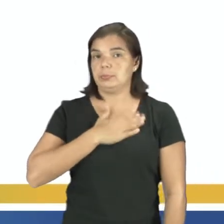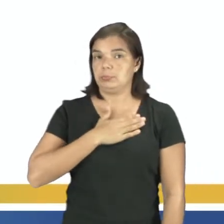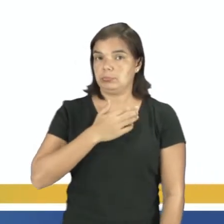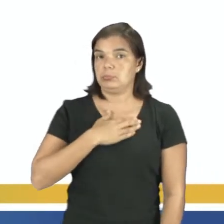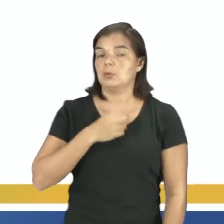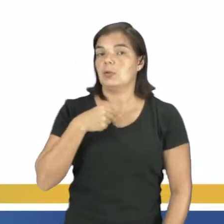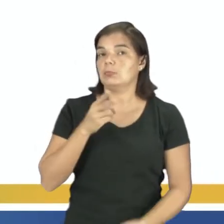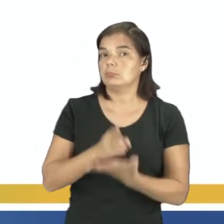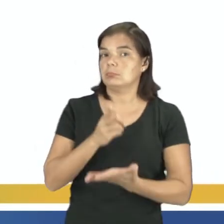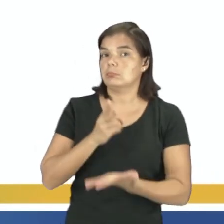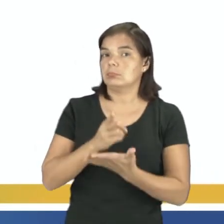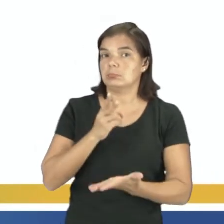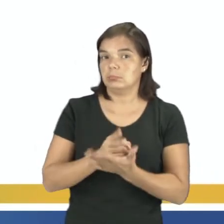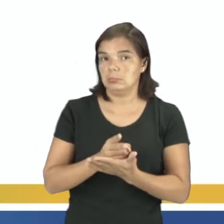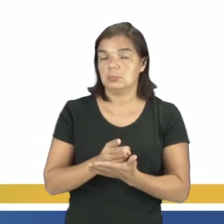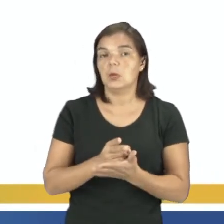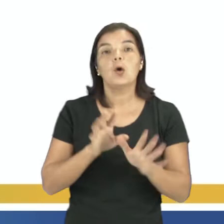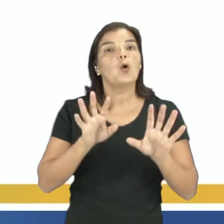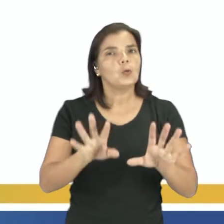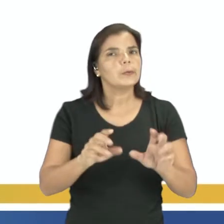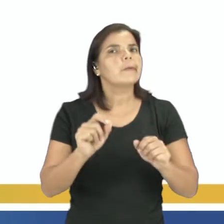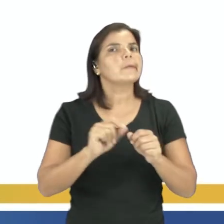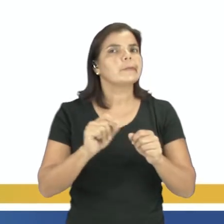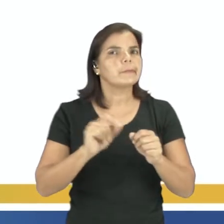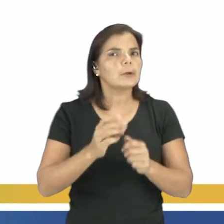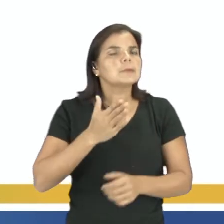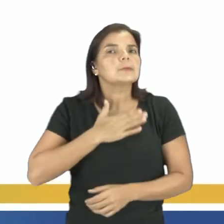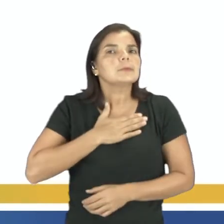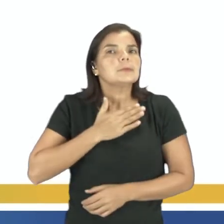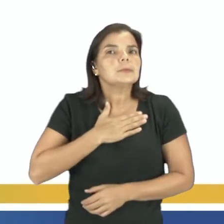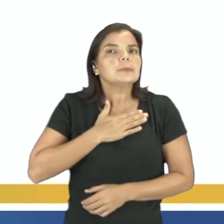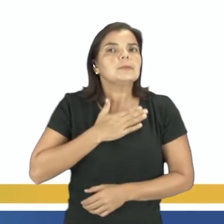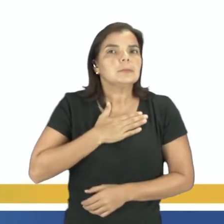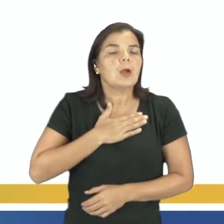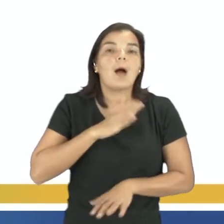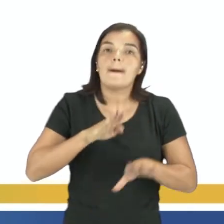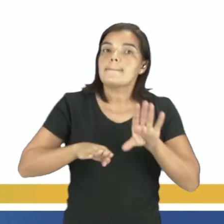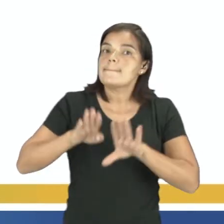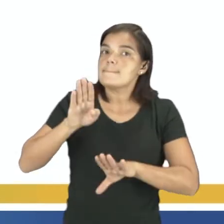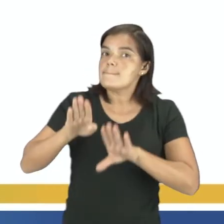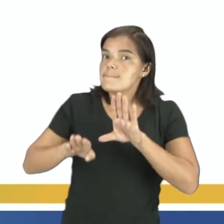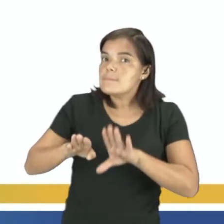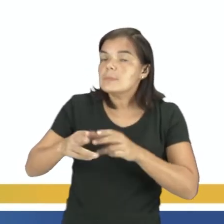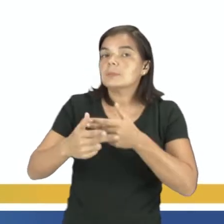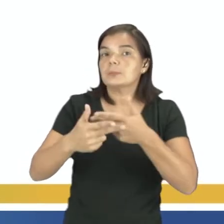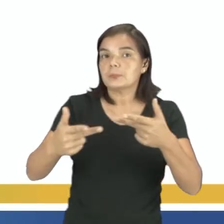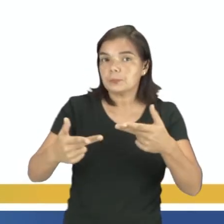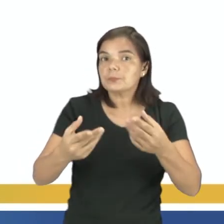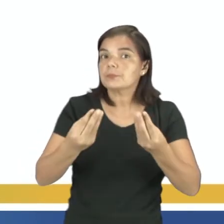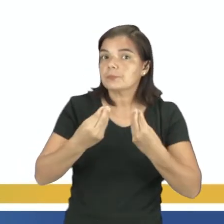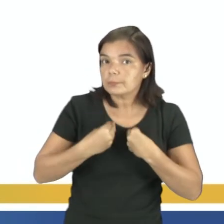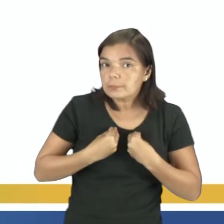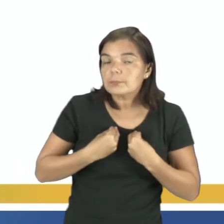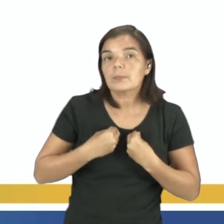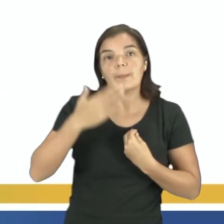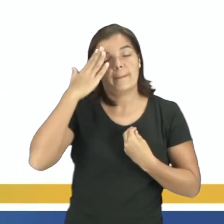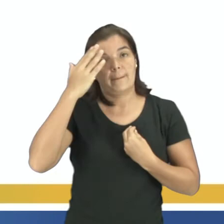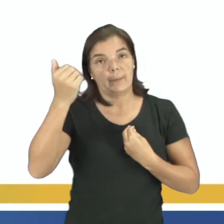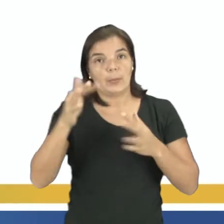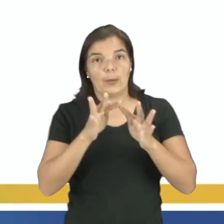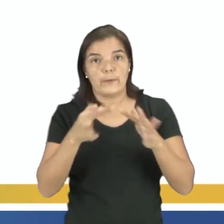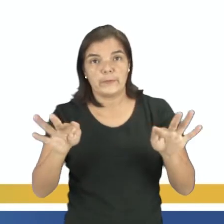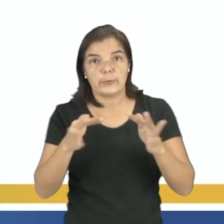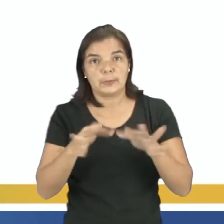eu mesmo, eu sou aquilo que eu faço de mim mesmo, apesar das condições que me são dadas. É uma famosa